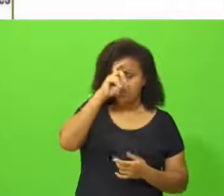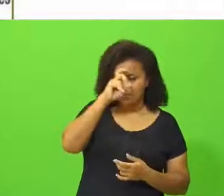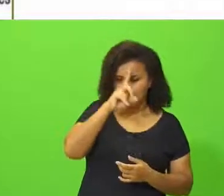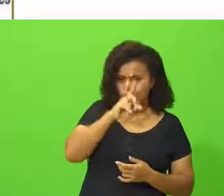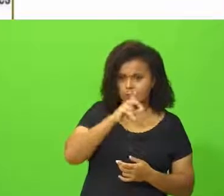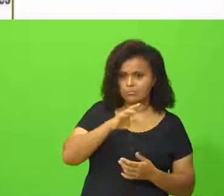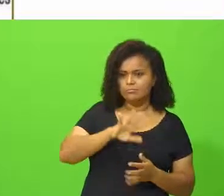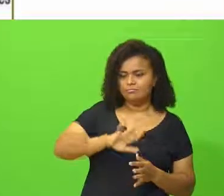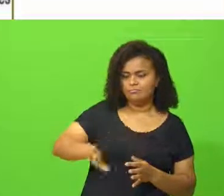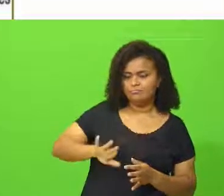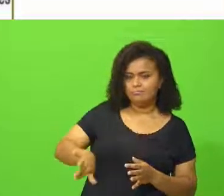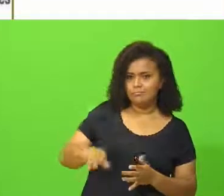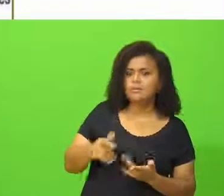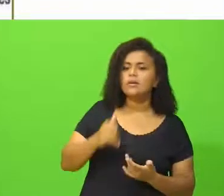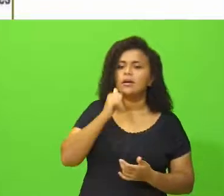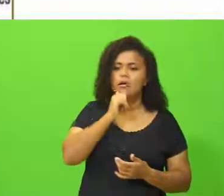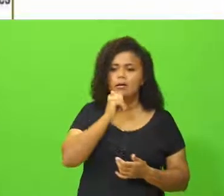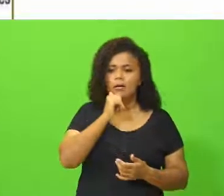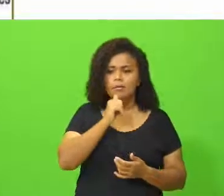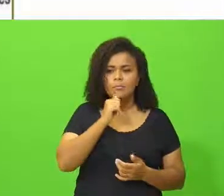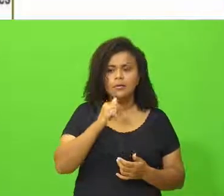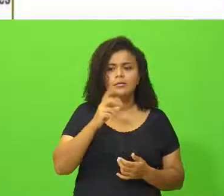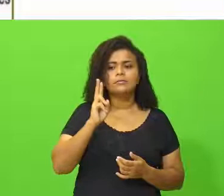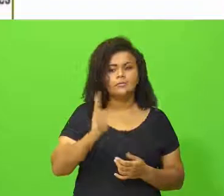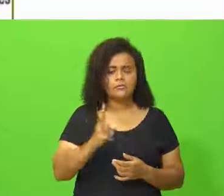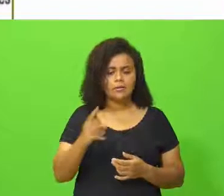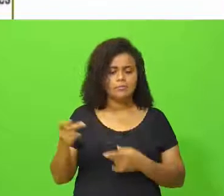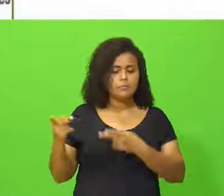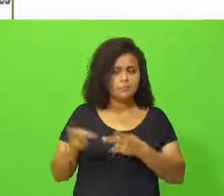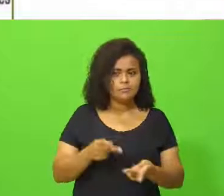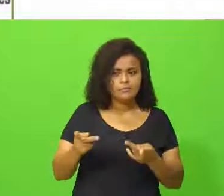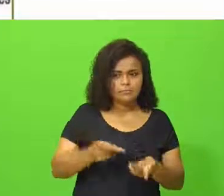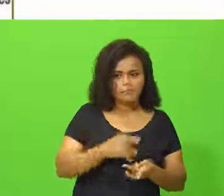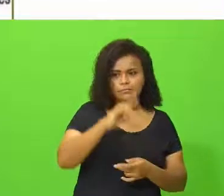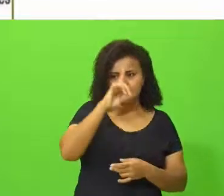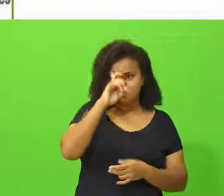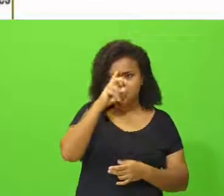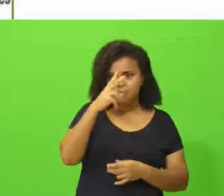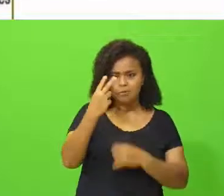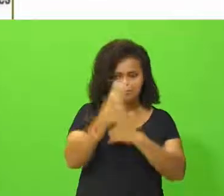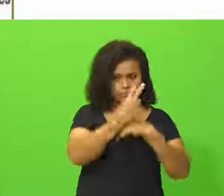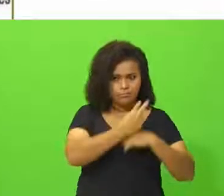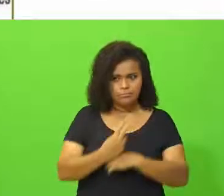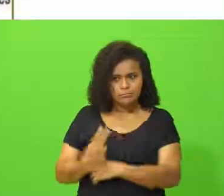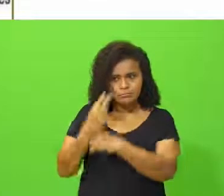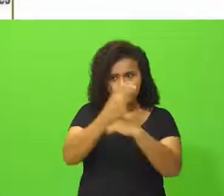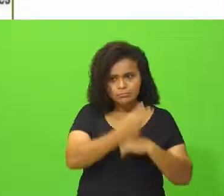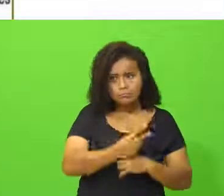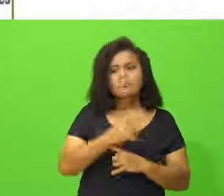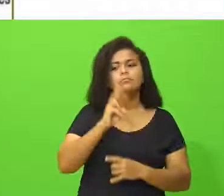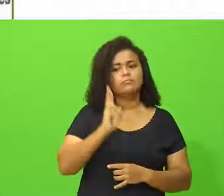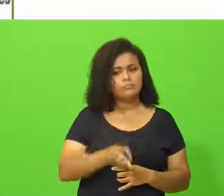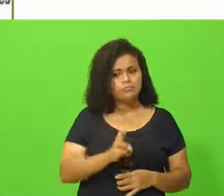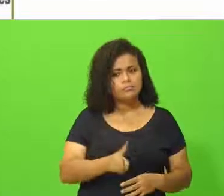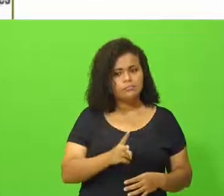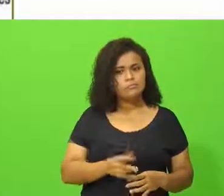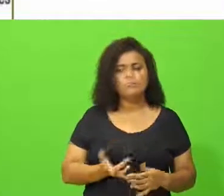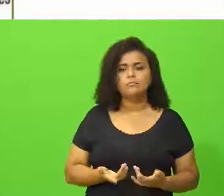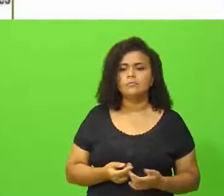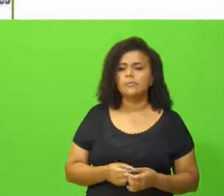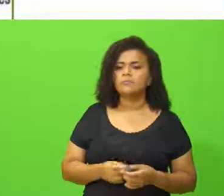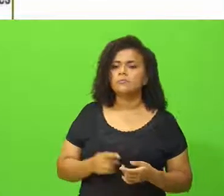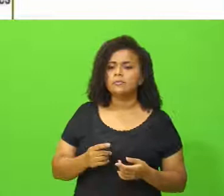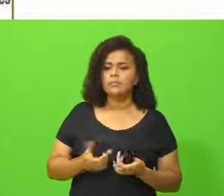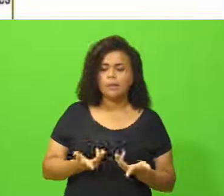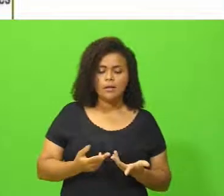mulher, a partir do momento que ela entra no ciclo menstrual, ela já começa a frequentar, no caso, os ambulatórios, os hospitais, enfim. Então